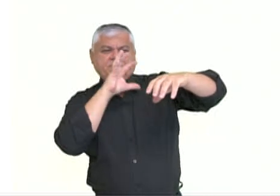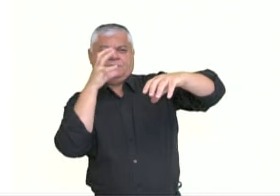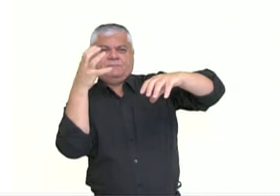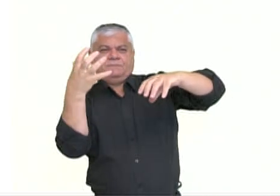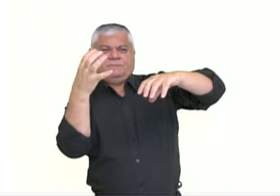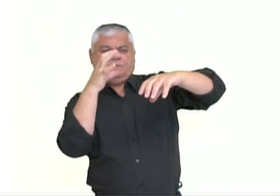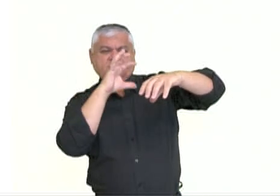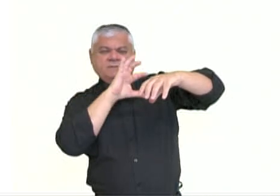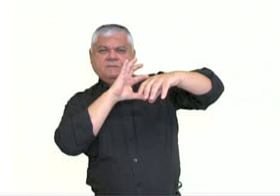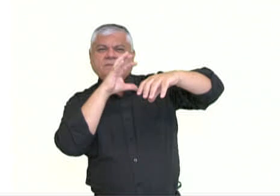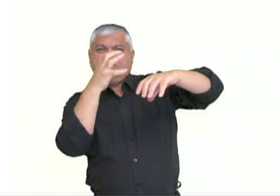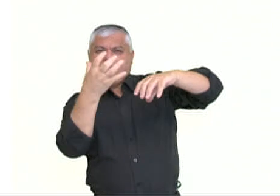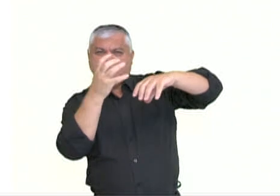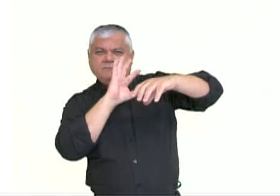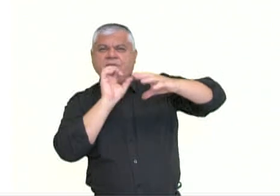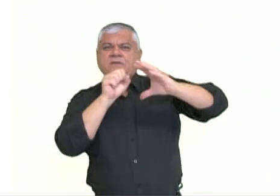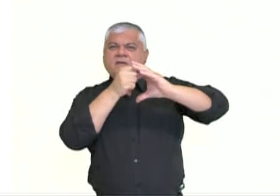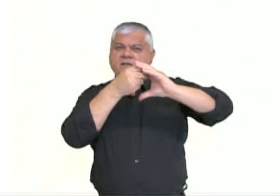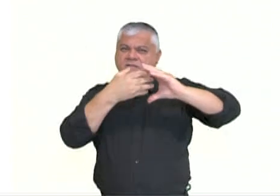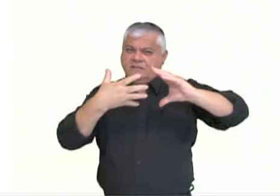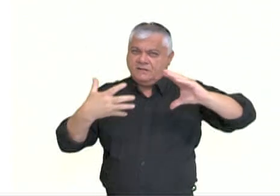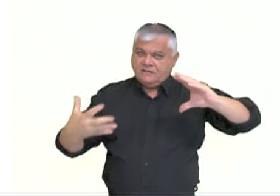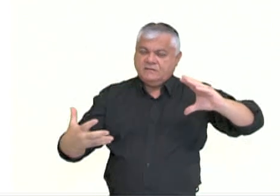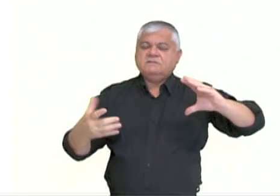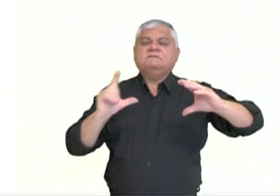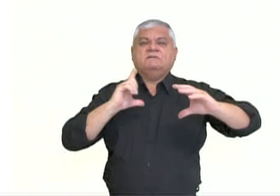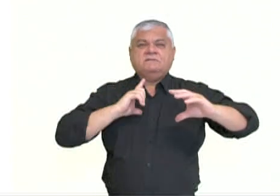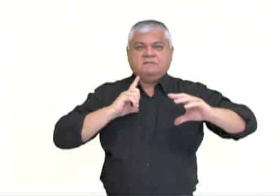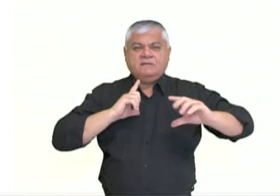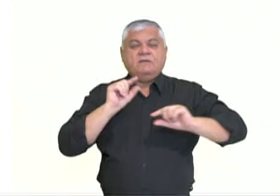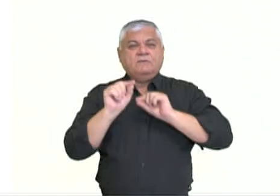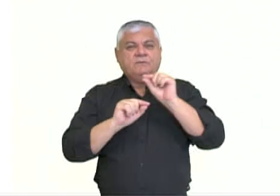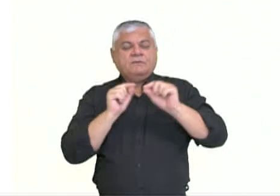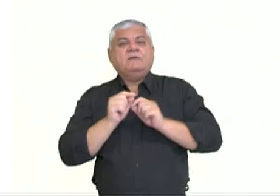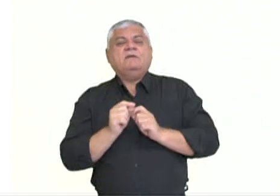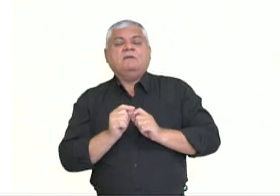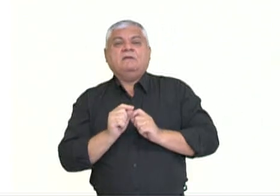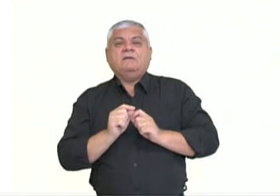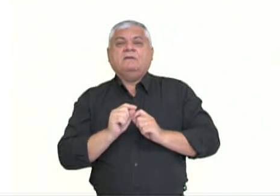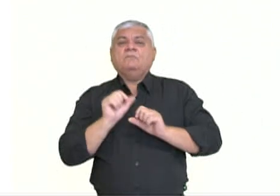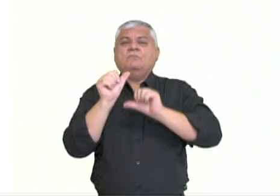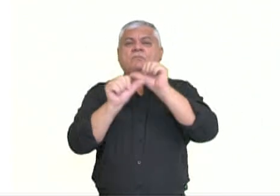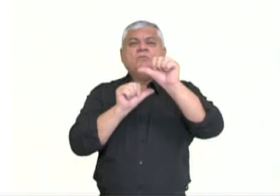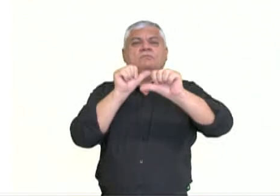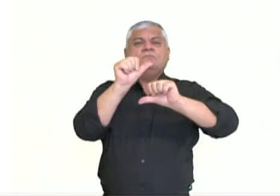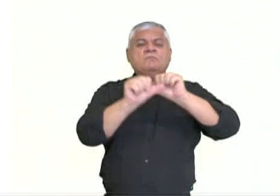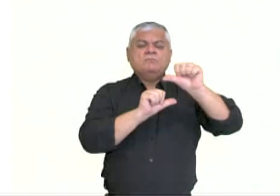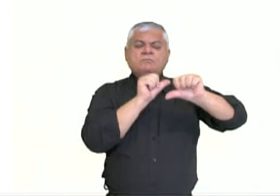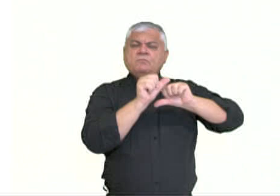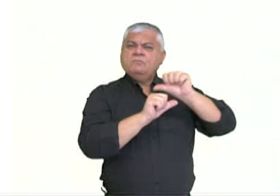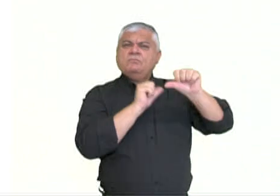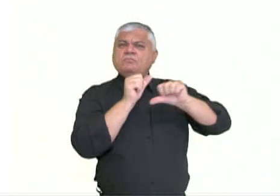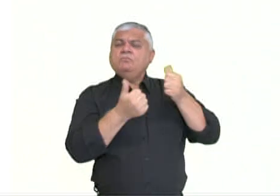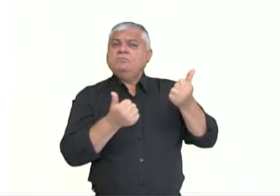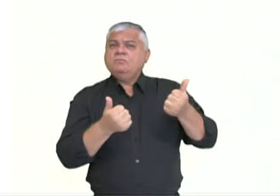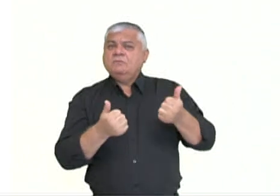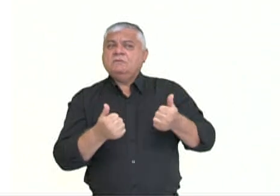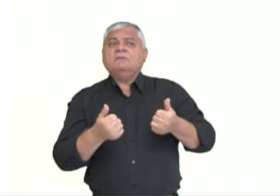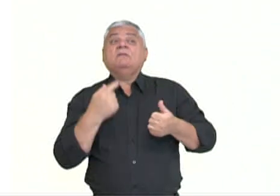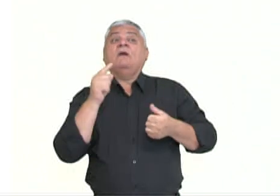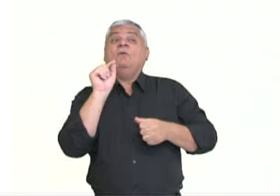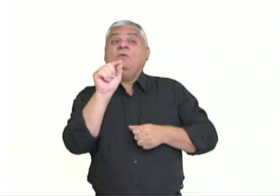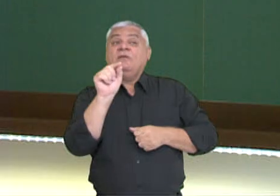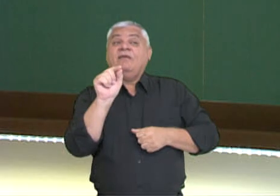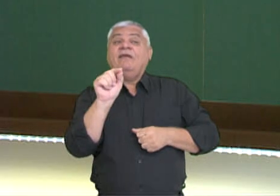de determinadas características em relação às mudanças momentâneas da atmosfera. Então, a gente vai